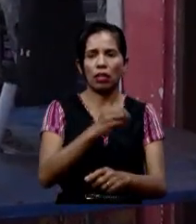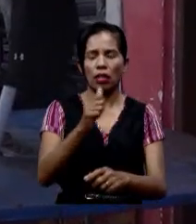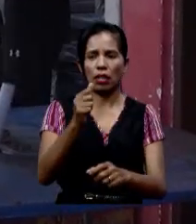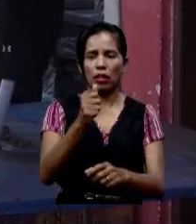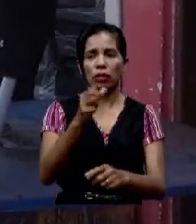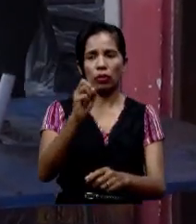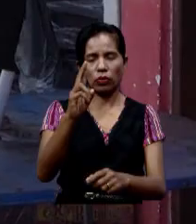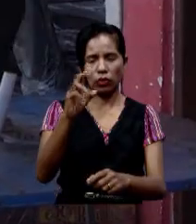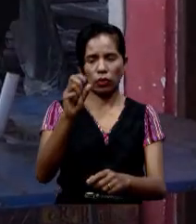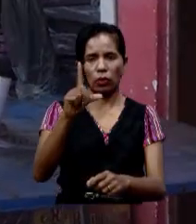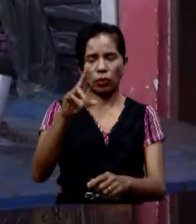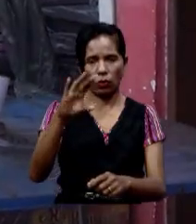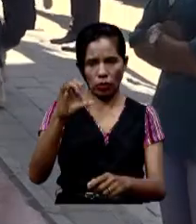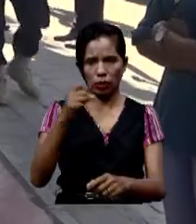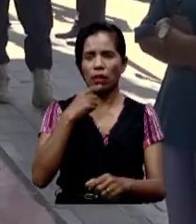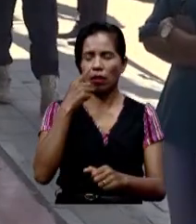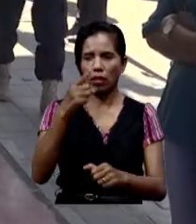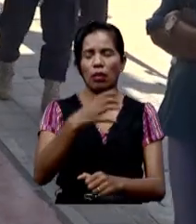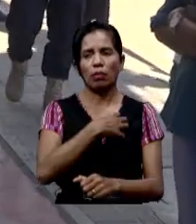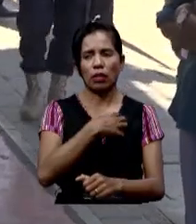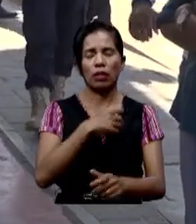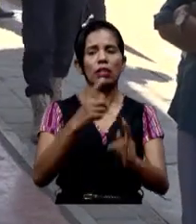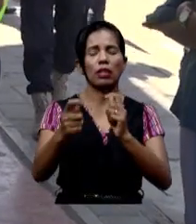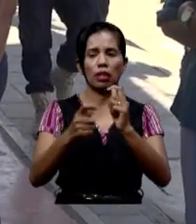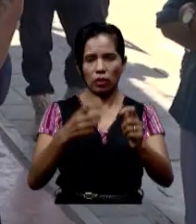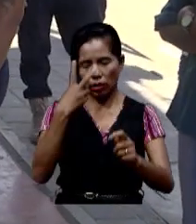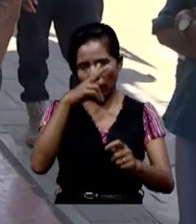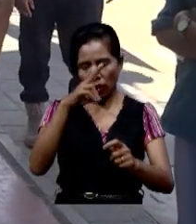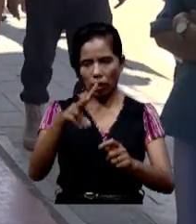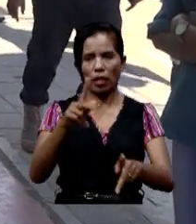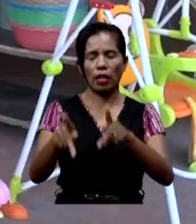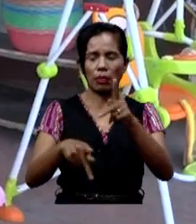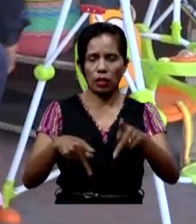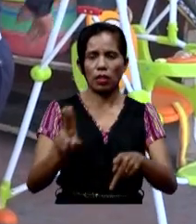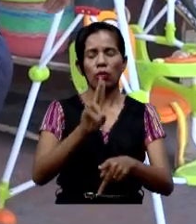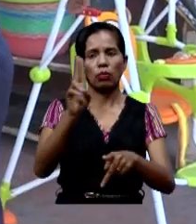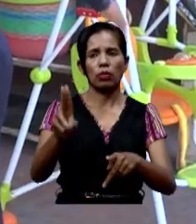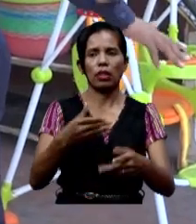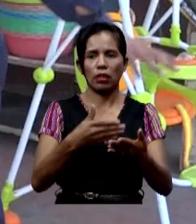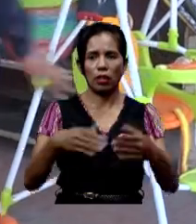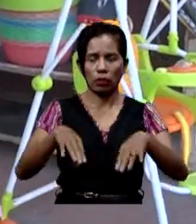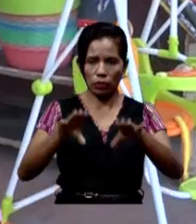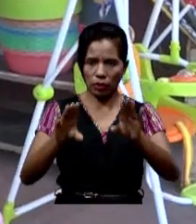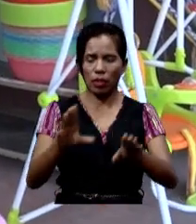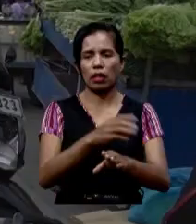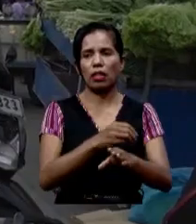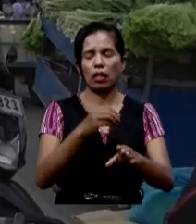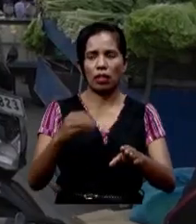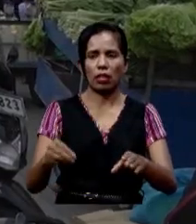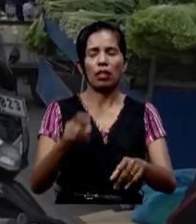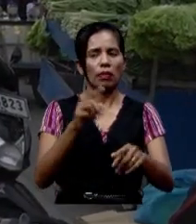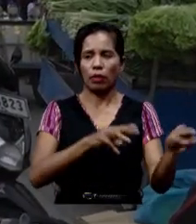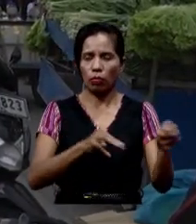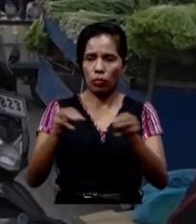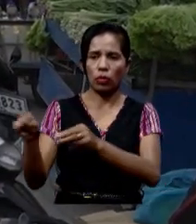Assistente Luiz da Costa Atuir, Polícia Trânsito se controla vendedor sira nebe ocupa trotuar letem ou de faça sang, nune